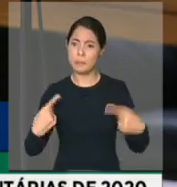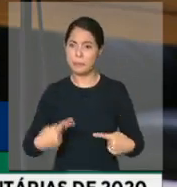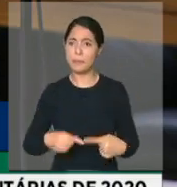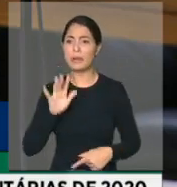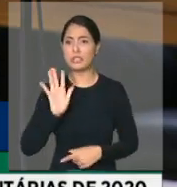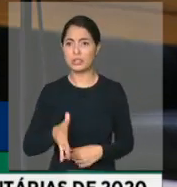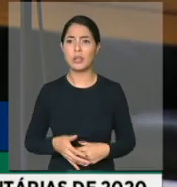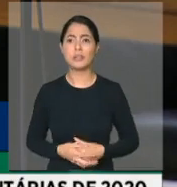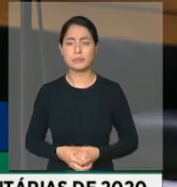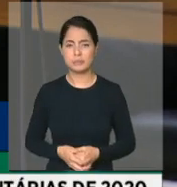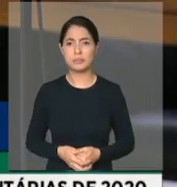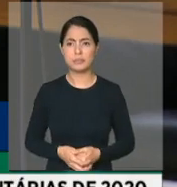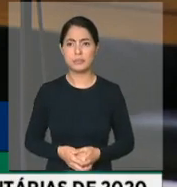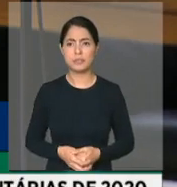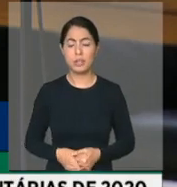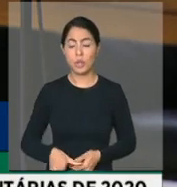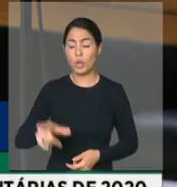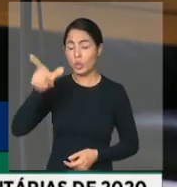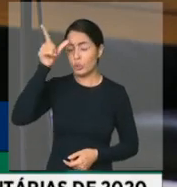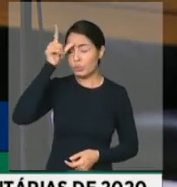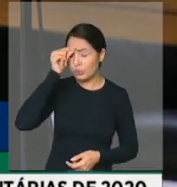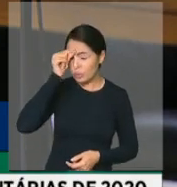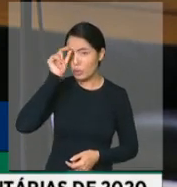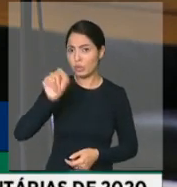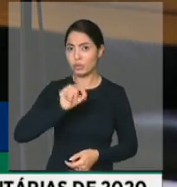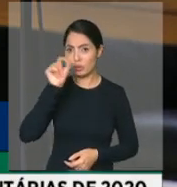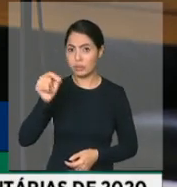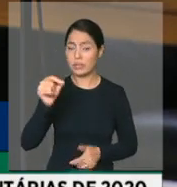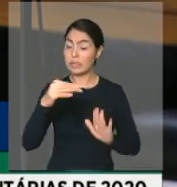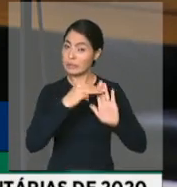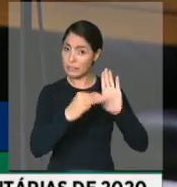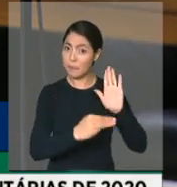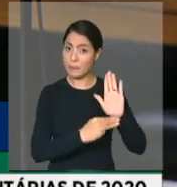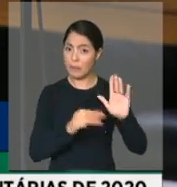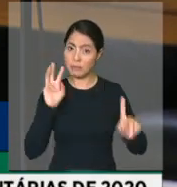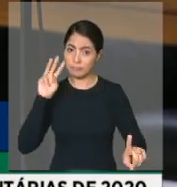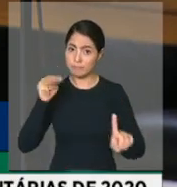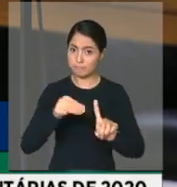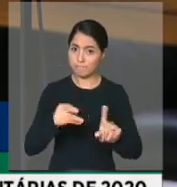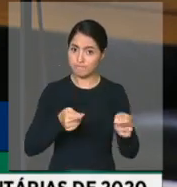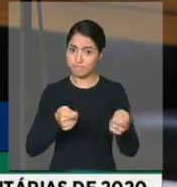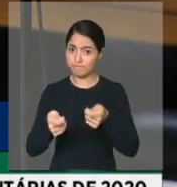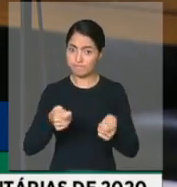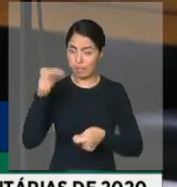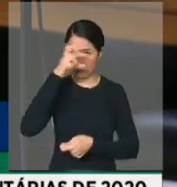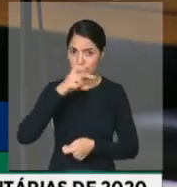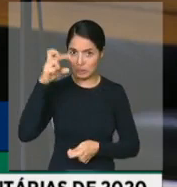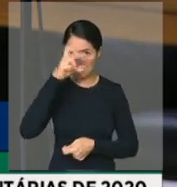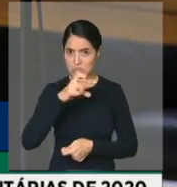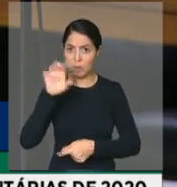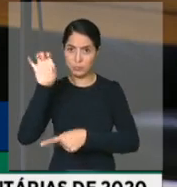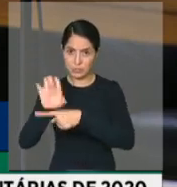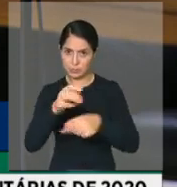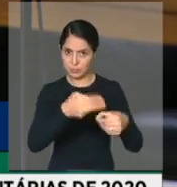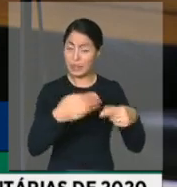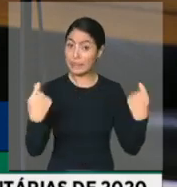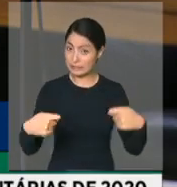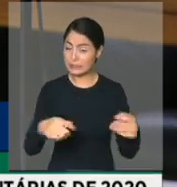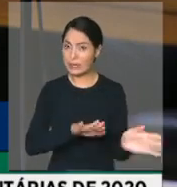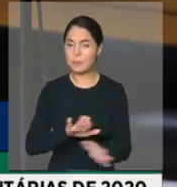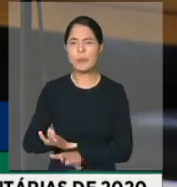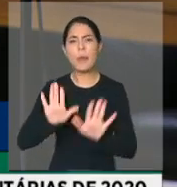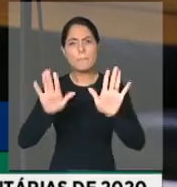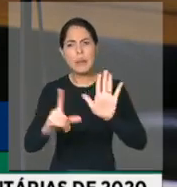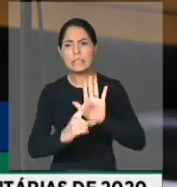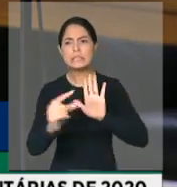que, inclusive, o alívio da meta fiscal para os estados e municípios é muito necessário. Mas nós fizemos um destaque. E eu sei do